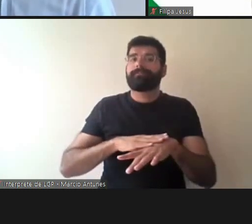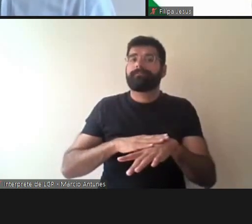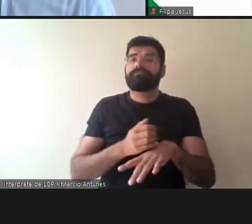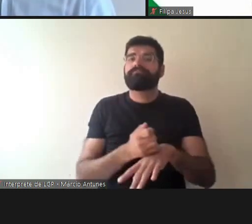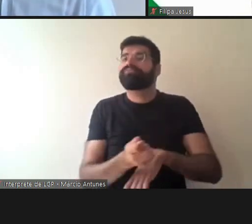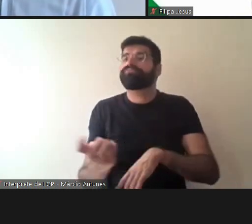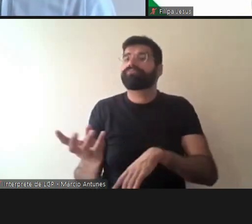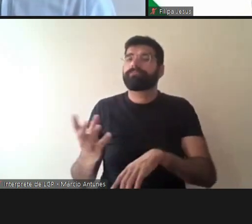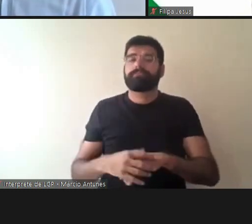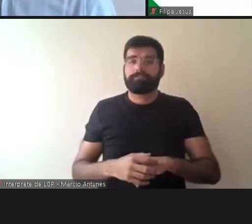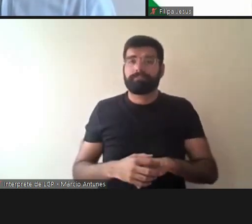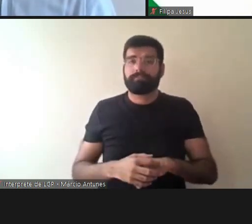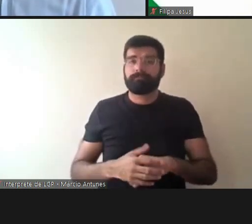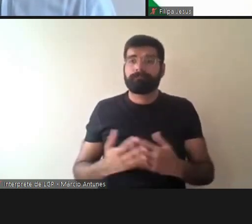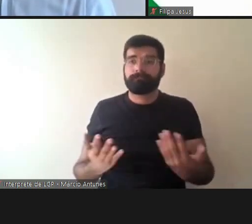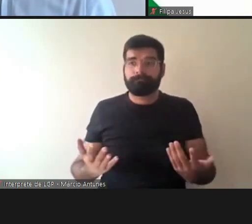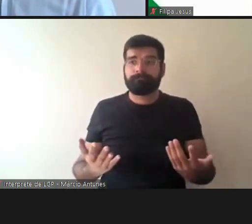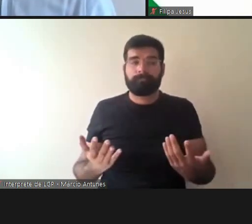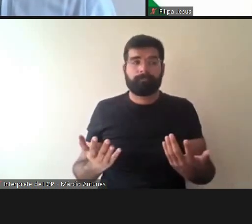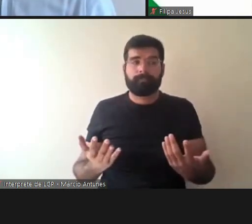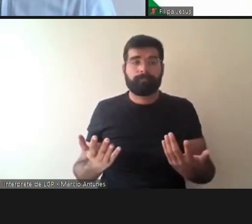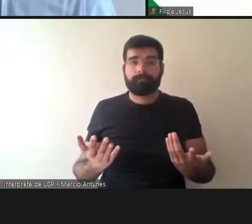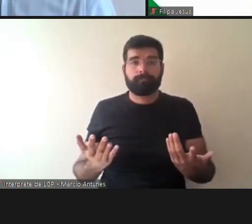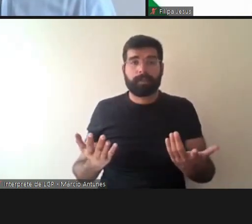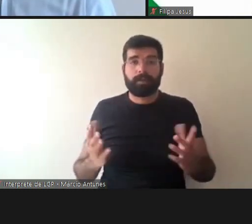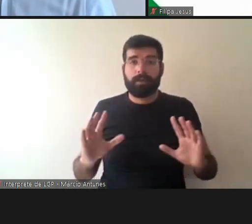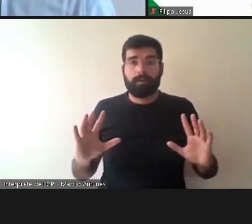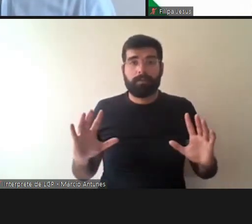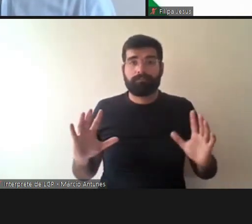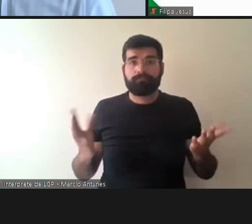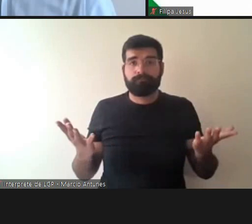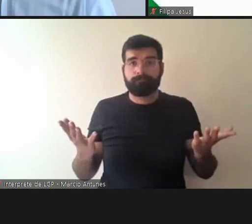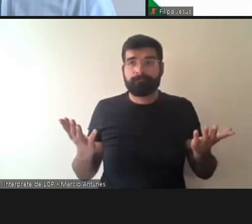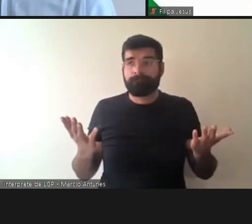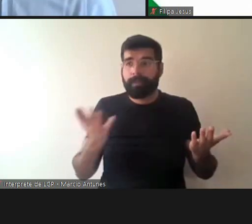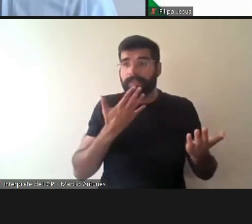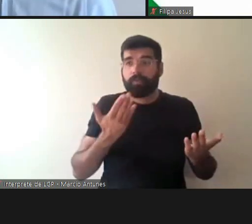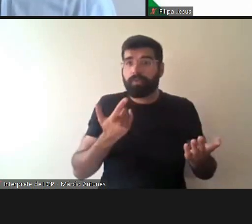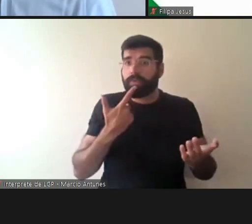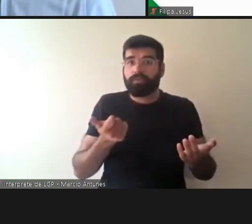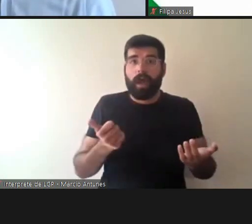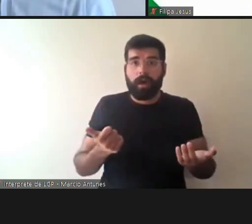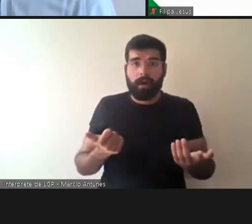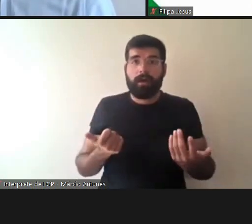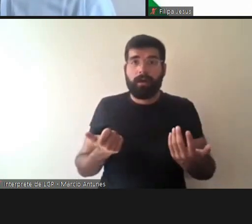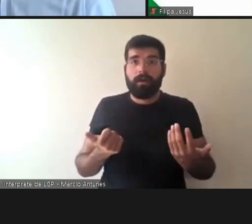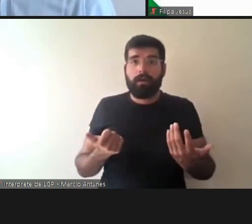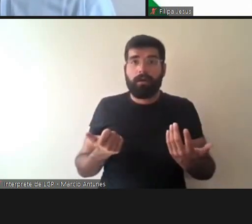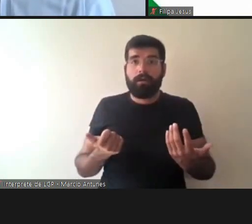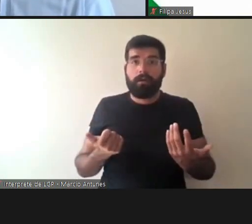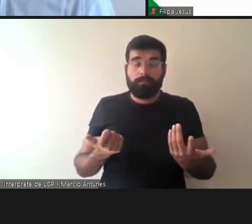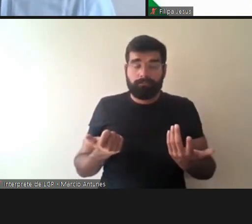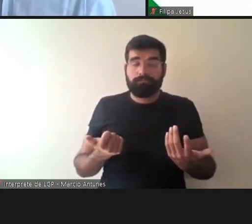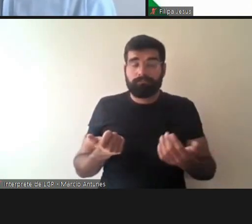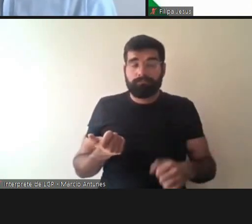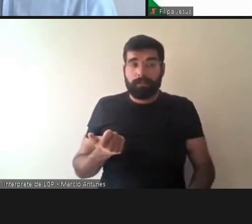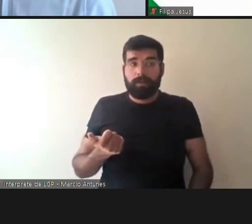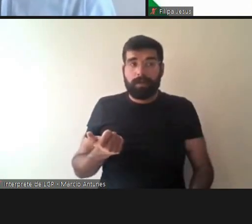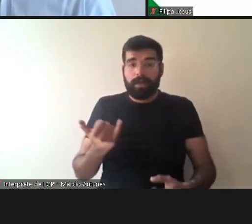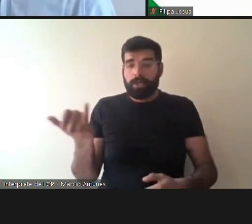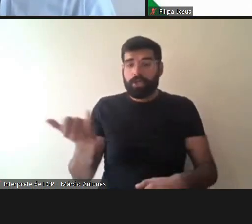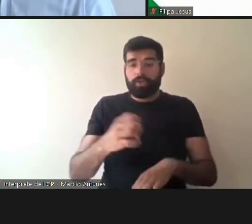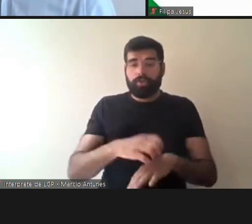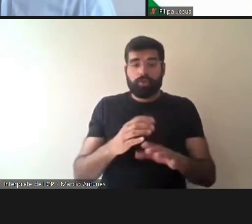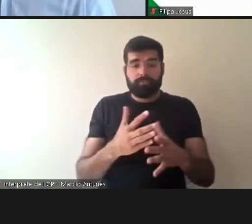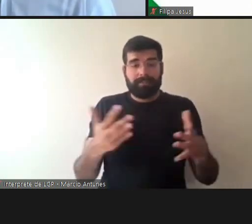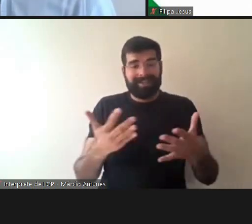várias não tem sido possível nas unidades das